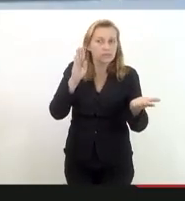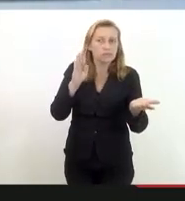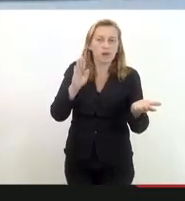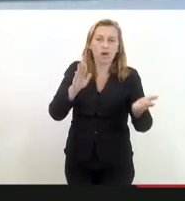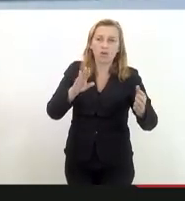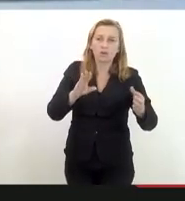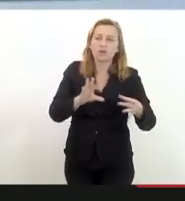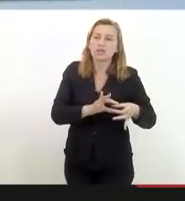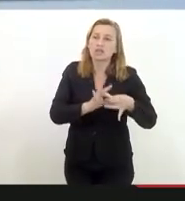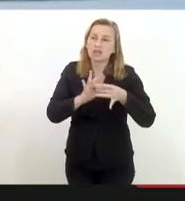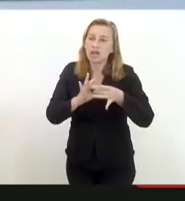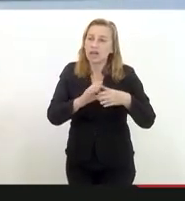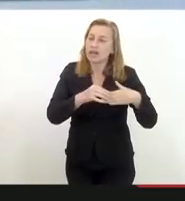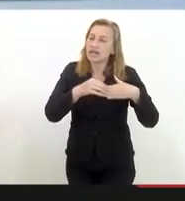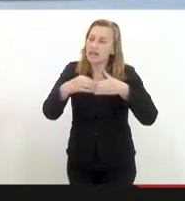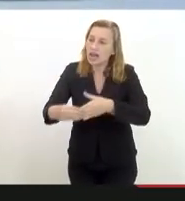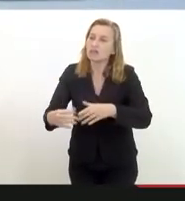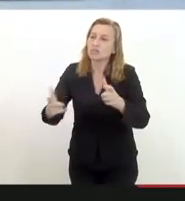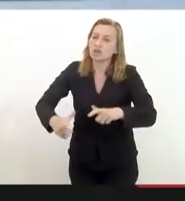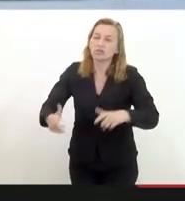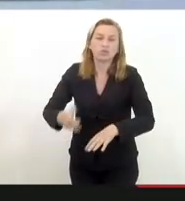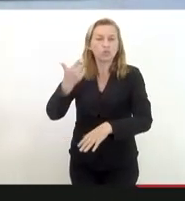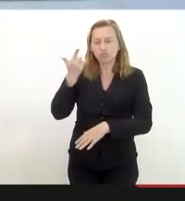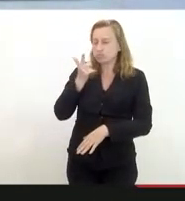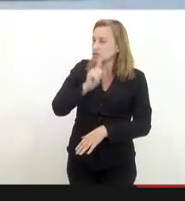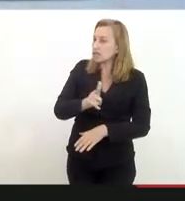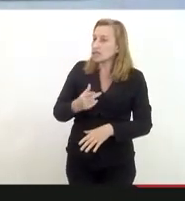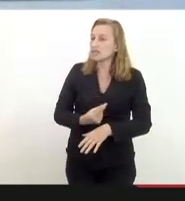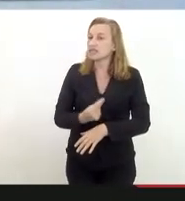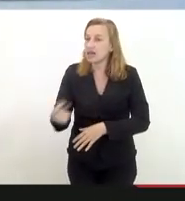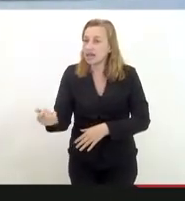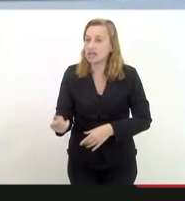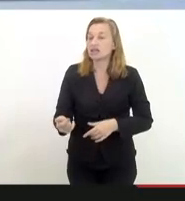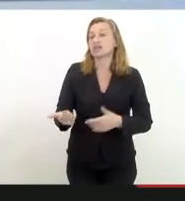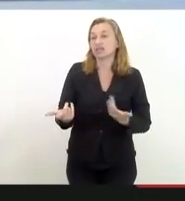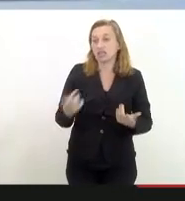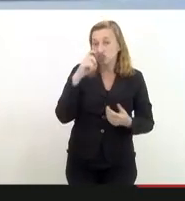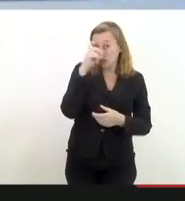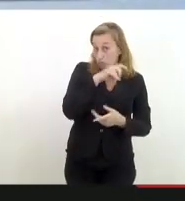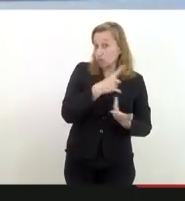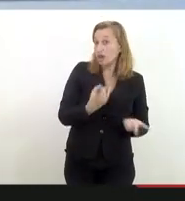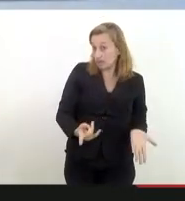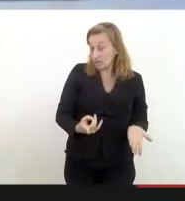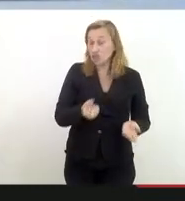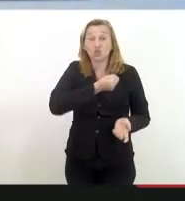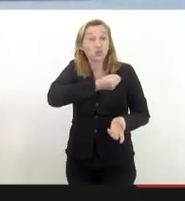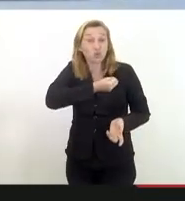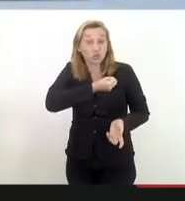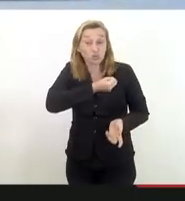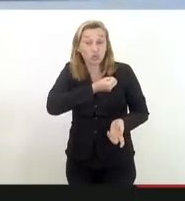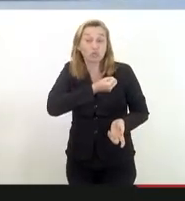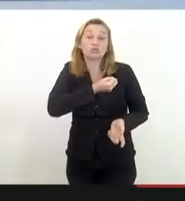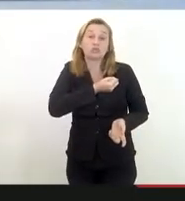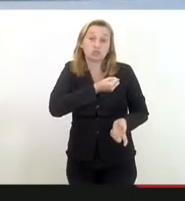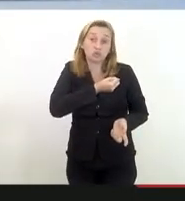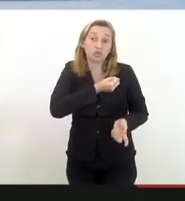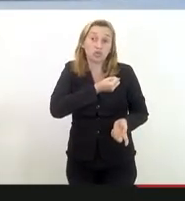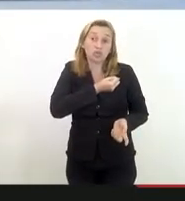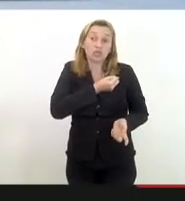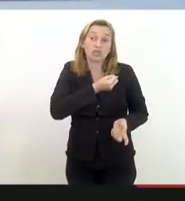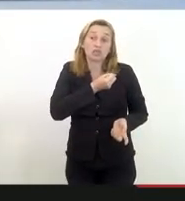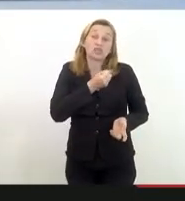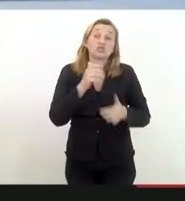não consegue sair muito desse lugar onde a gente está, né? Desses números vergonhosos que a gente